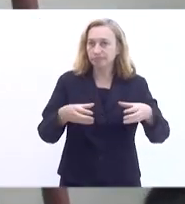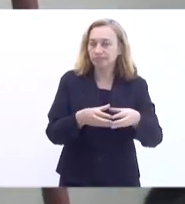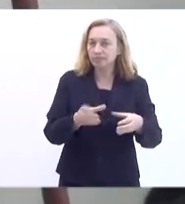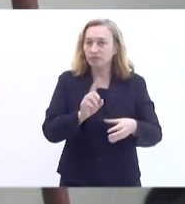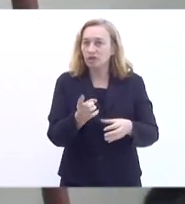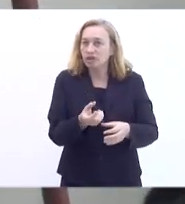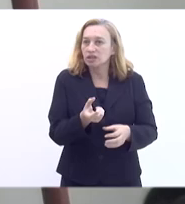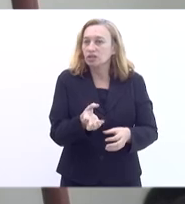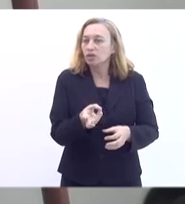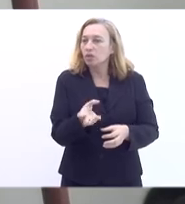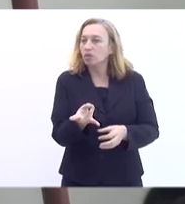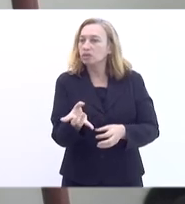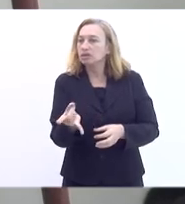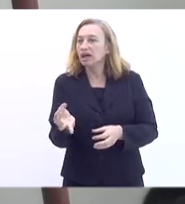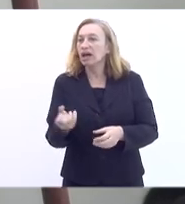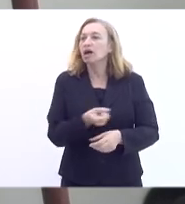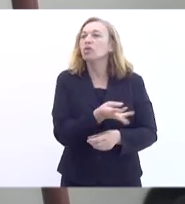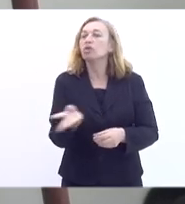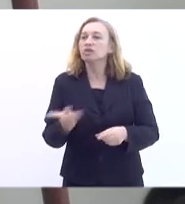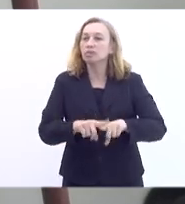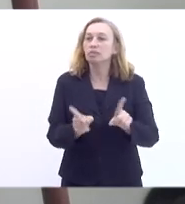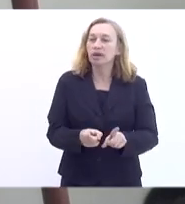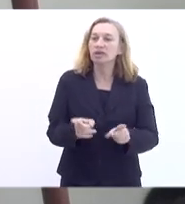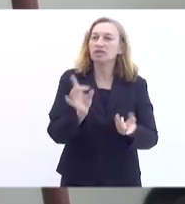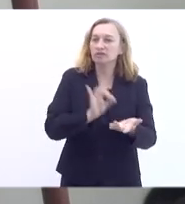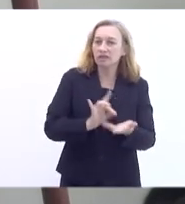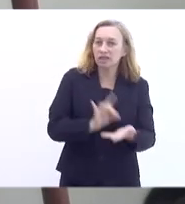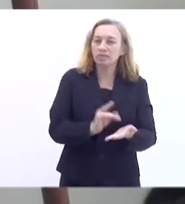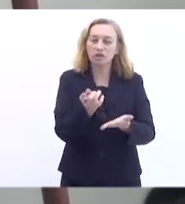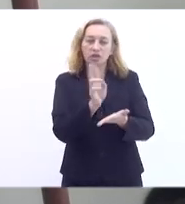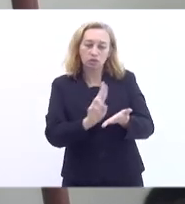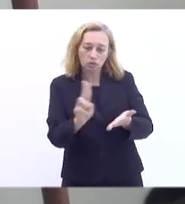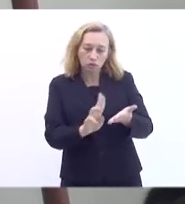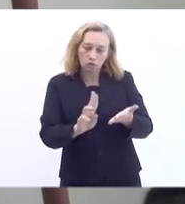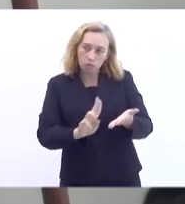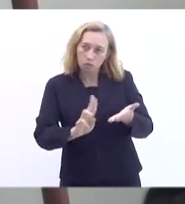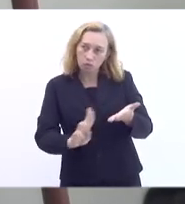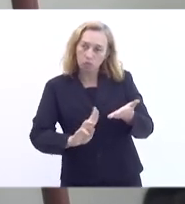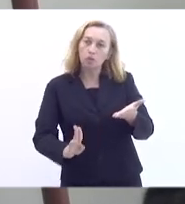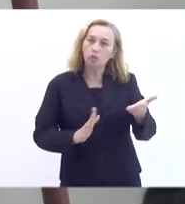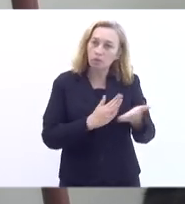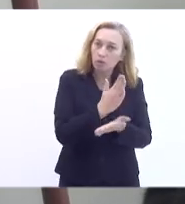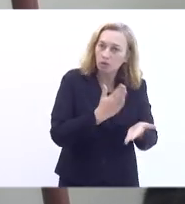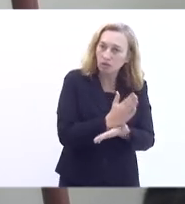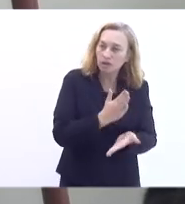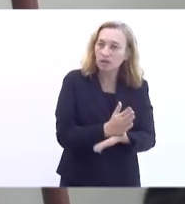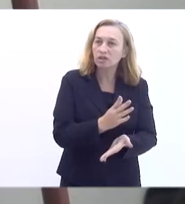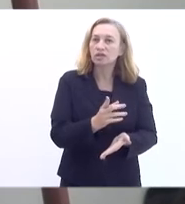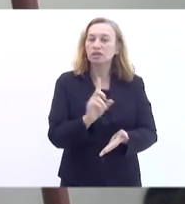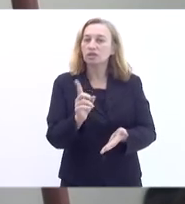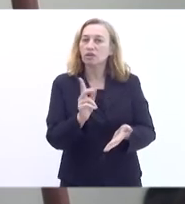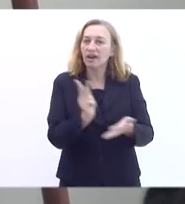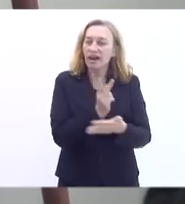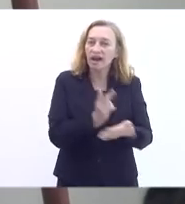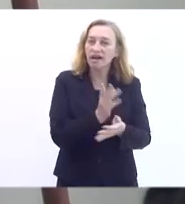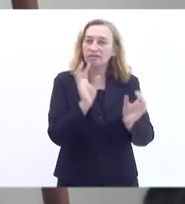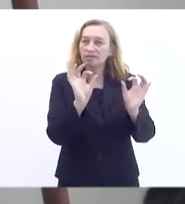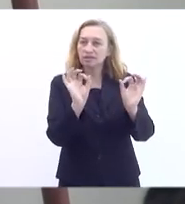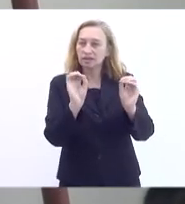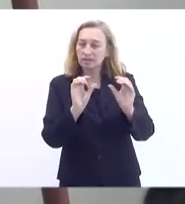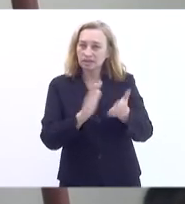contagem de quantos se apresentaram mas aqueles que realmente estavam inscritos que então acho que foram aprovados que não zeraram as questões